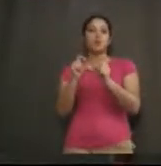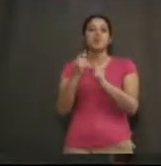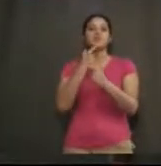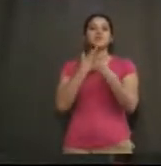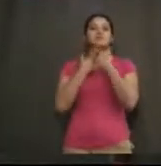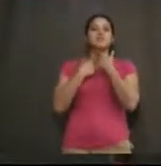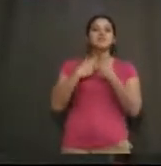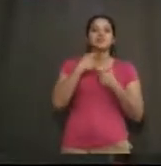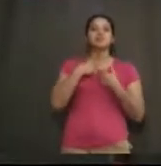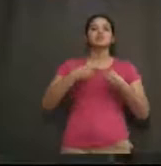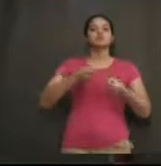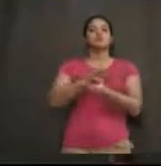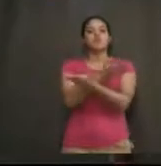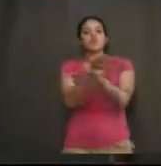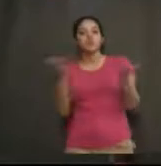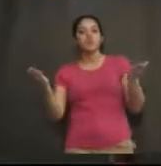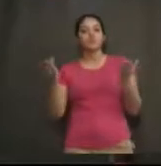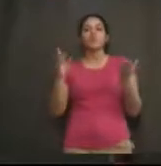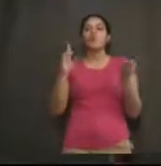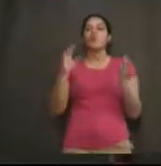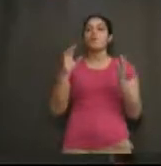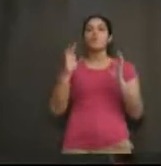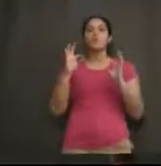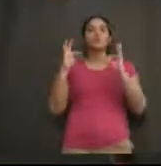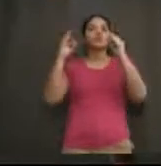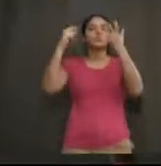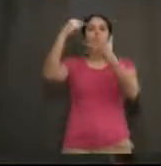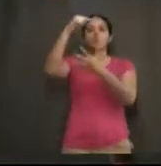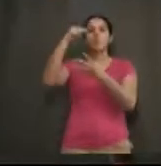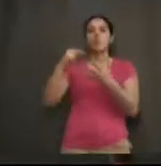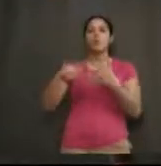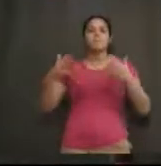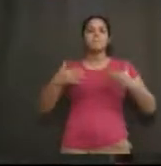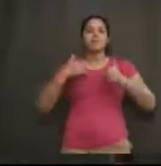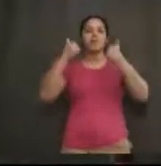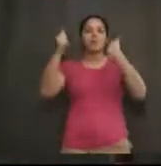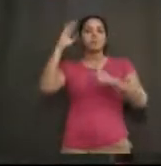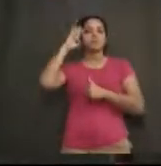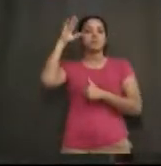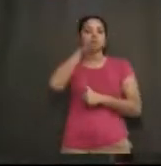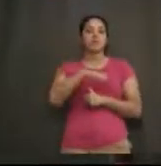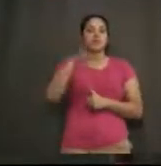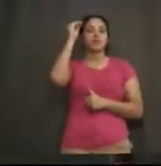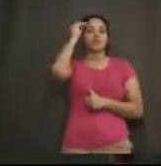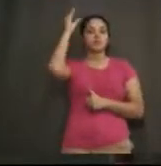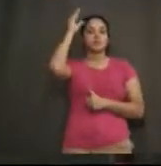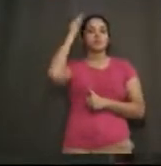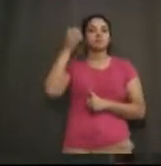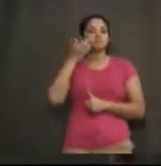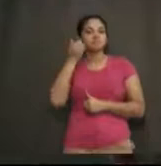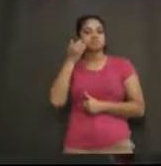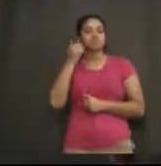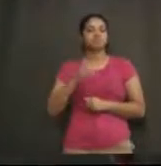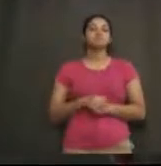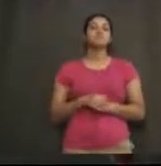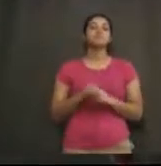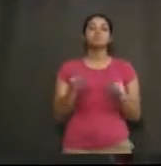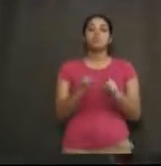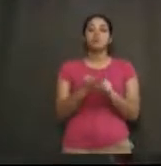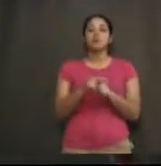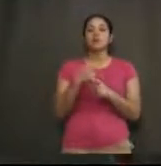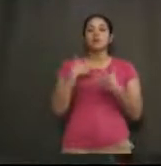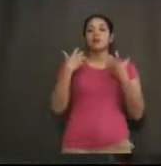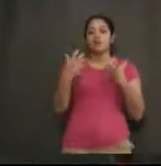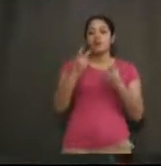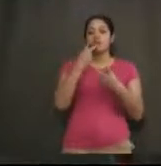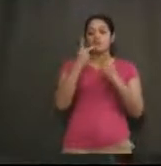melhor, sobretudo em termos de conhecimento. Bom, para finalizar, quero novamente dizer que